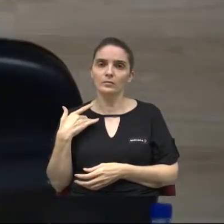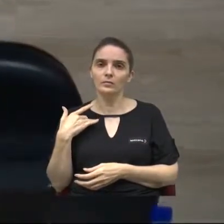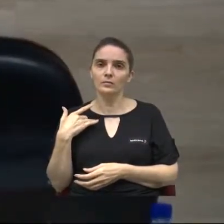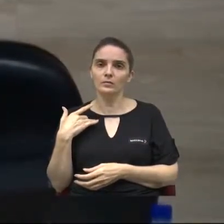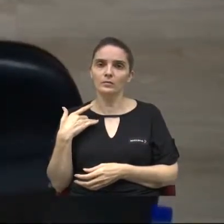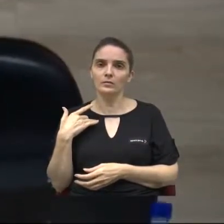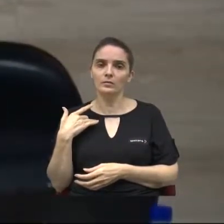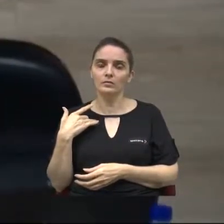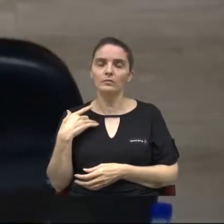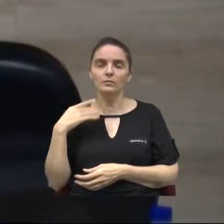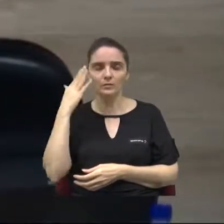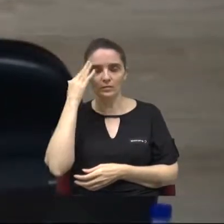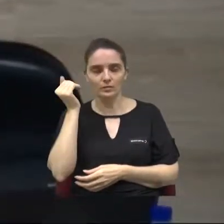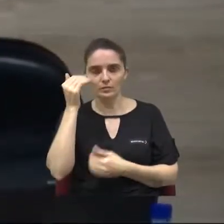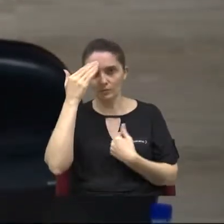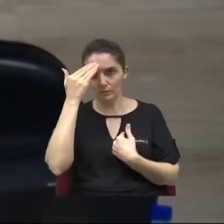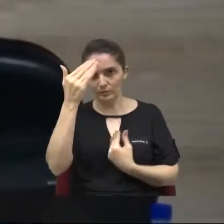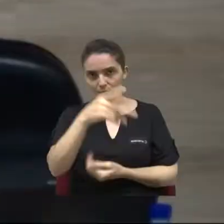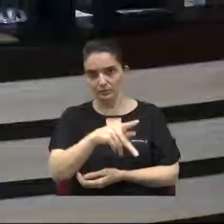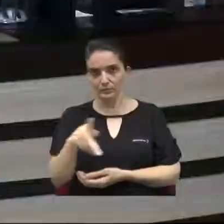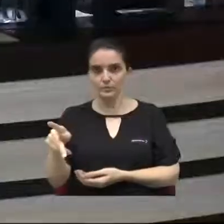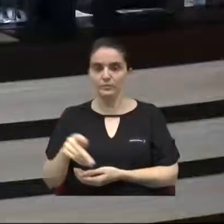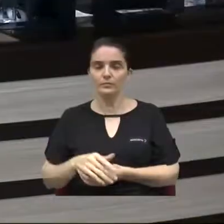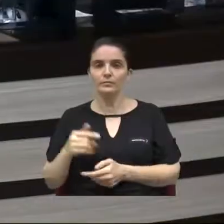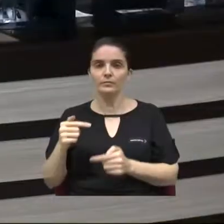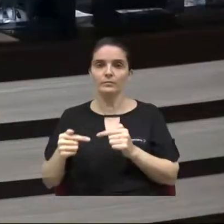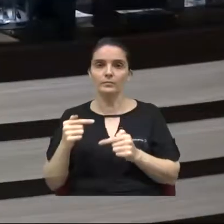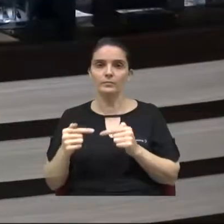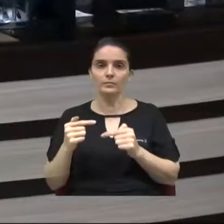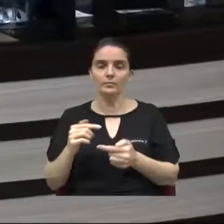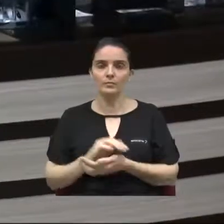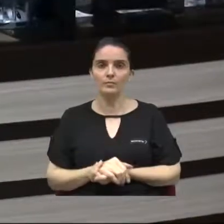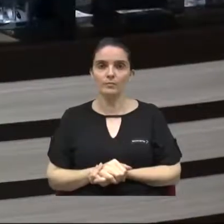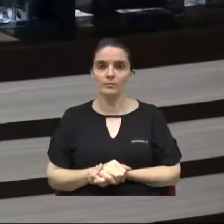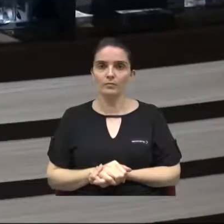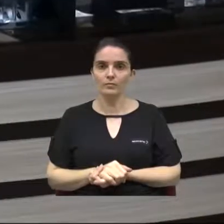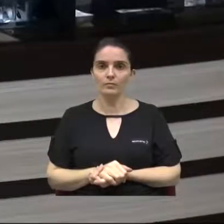detentora desses assuntos. Muito obrigada, senhor presidente. Continua em discussão.